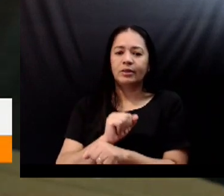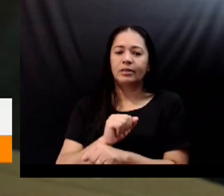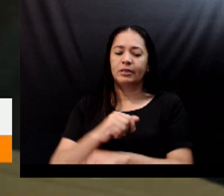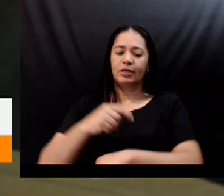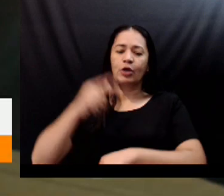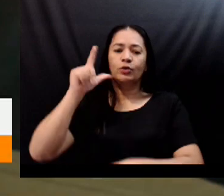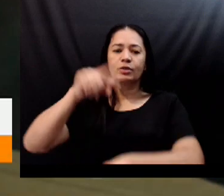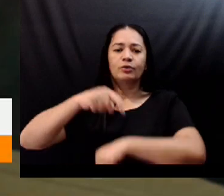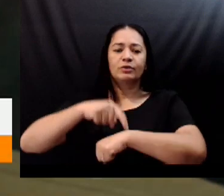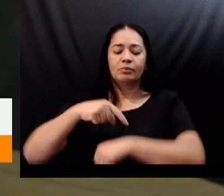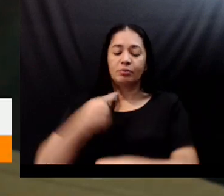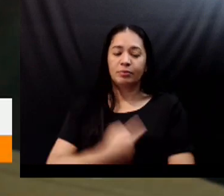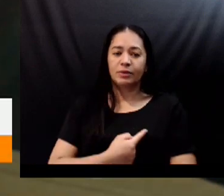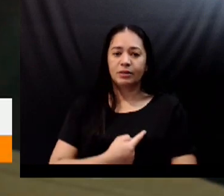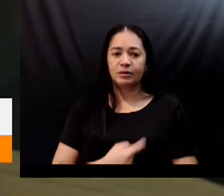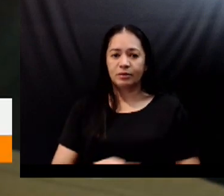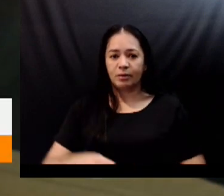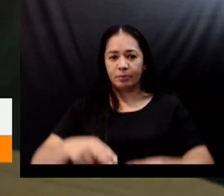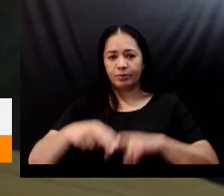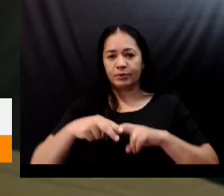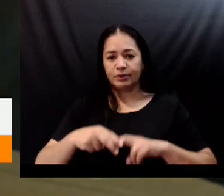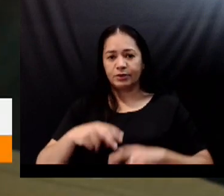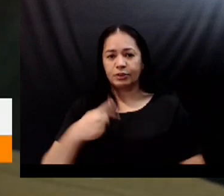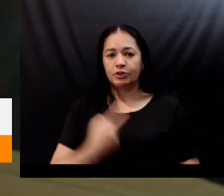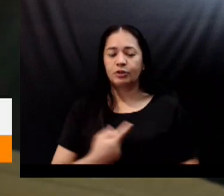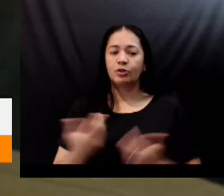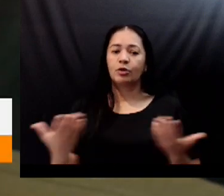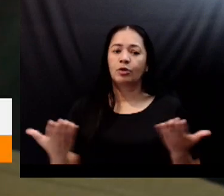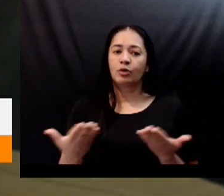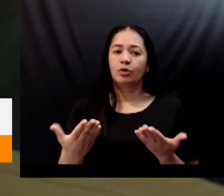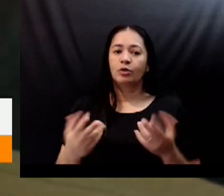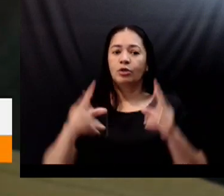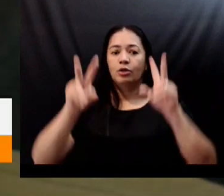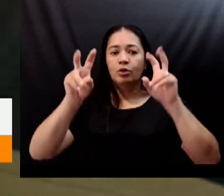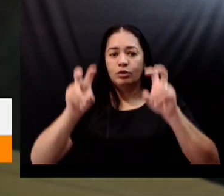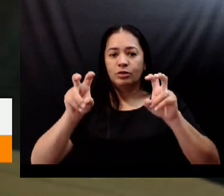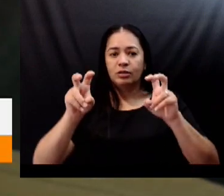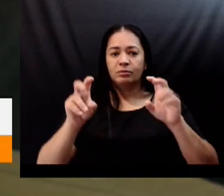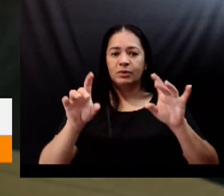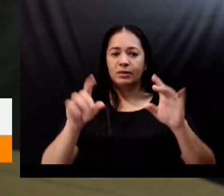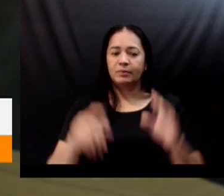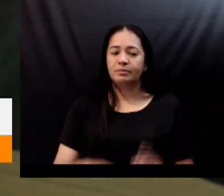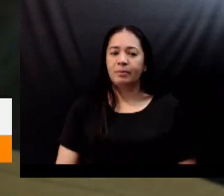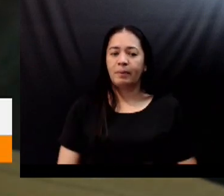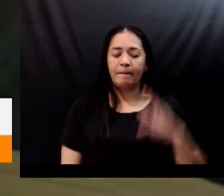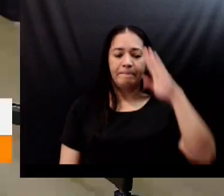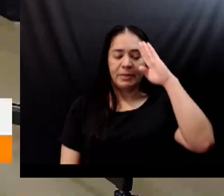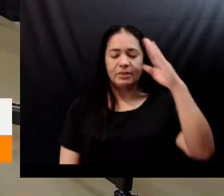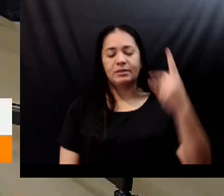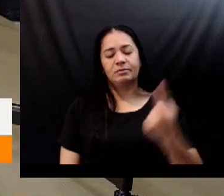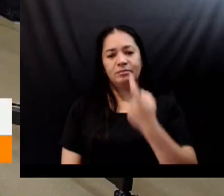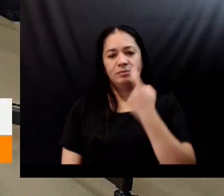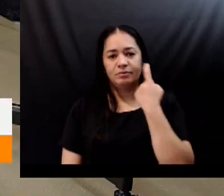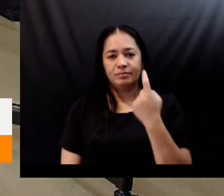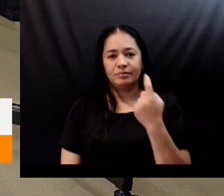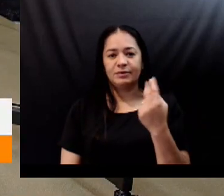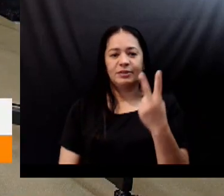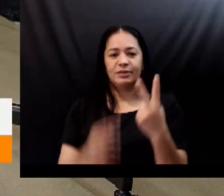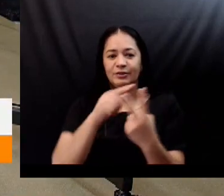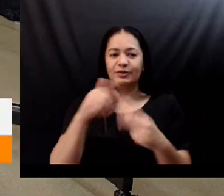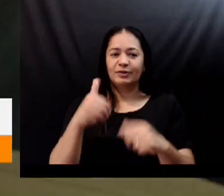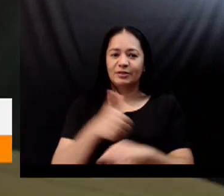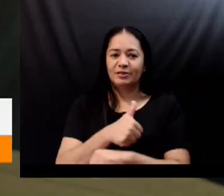Então, é por isso que nós hoje trouxemos esse tema, especificamente na sexta-feira, com 2 profissionais maravilhosas